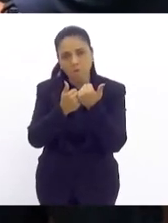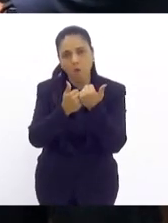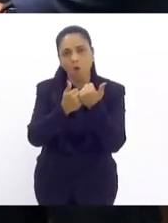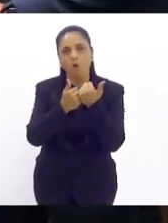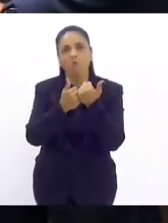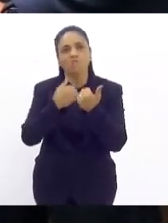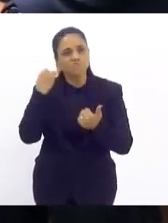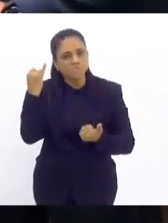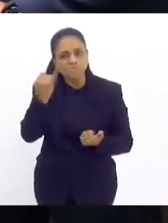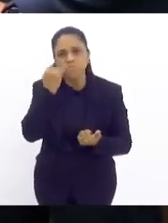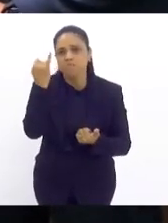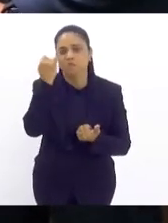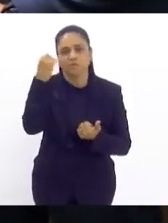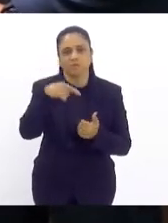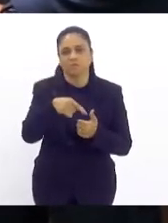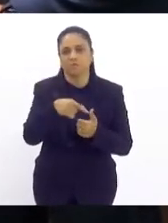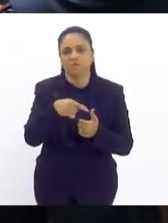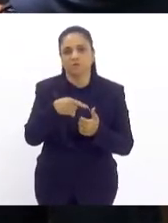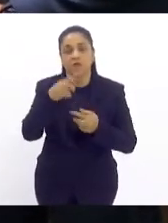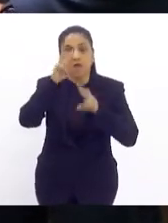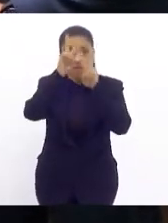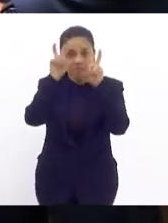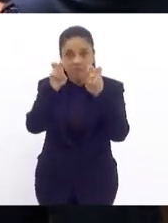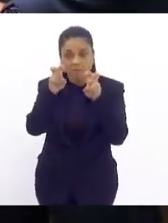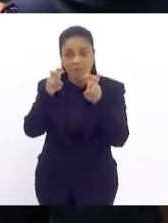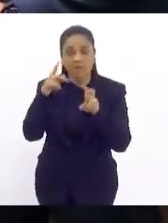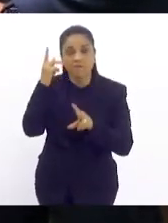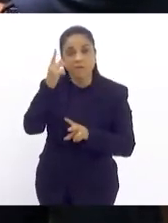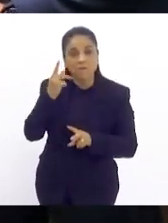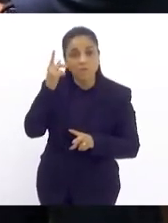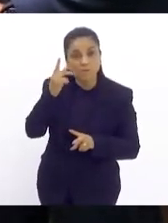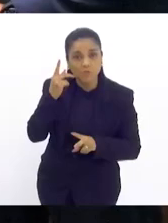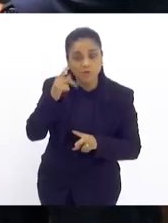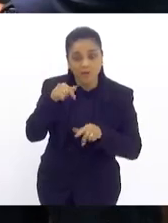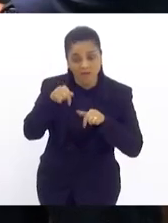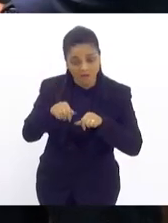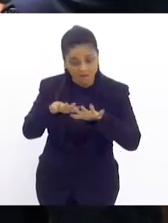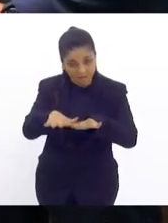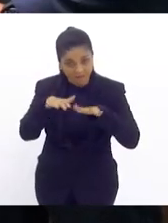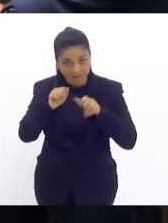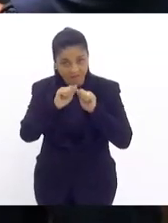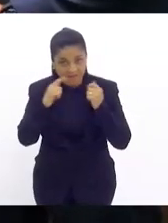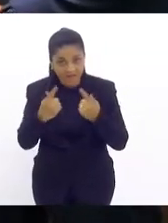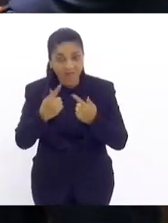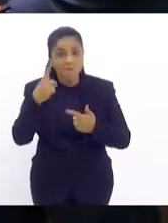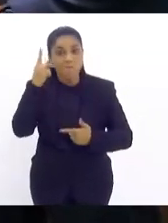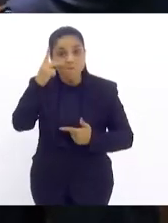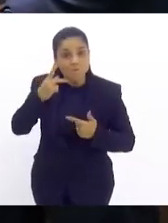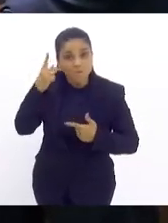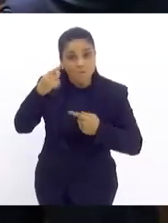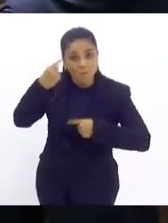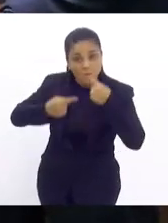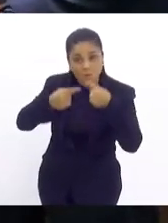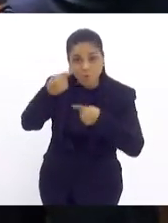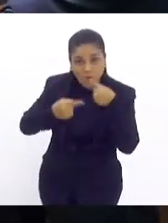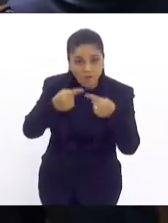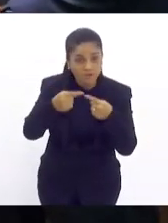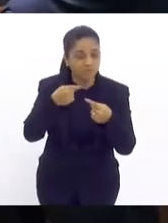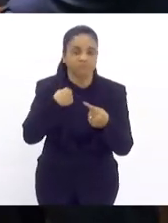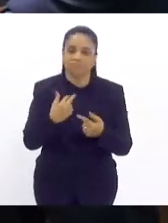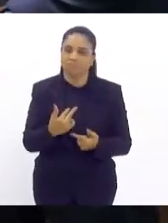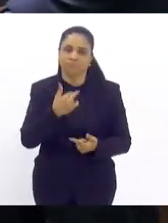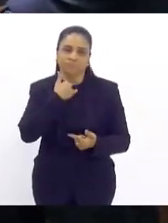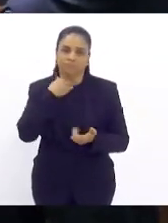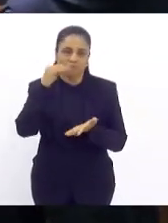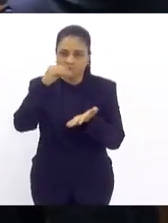conjunto do Parlamento pra gente tratar esse debates na política essa é uma casa da política e a política não pode faltar no